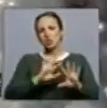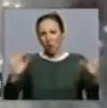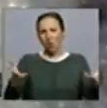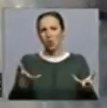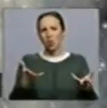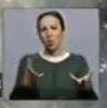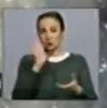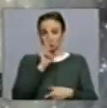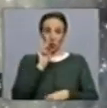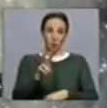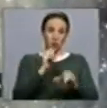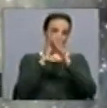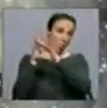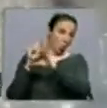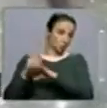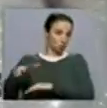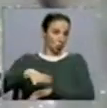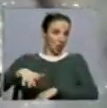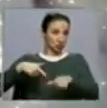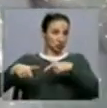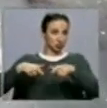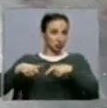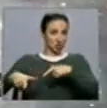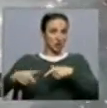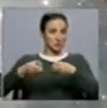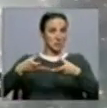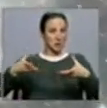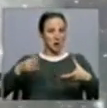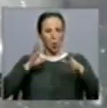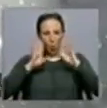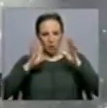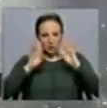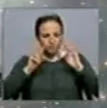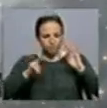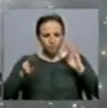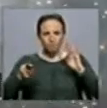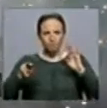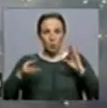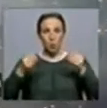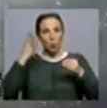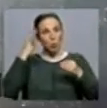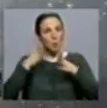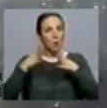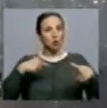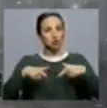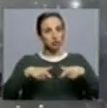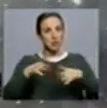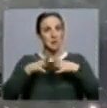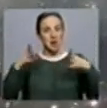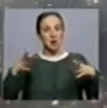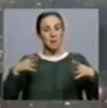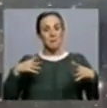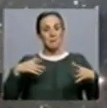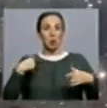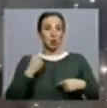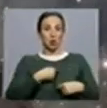seja, se nós olharmos para outras maternidades com maior atenção, será que vamos encontrar também um muito maior número de estrelas gigantes do que aquelas que nós